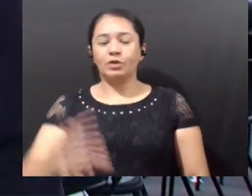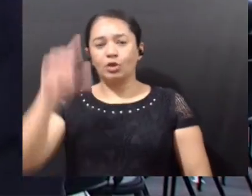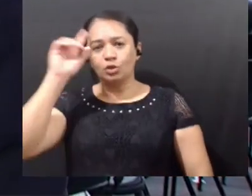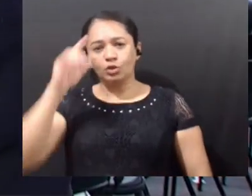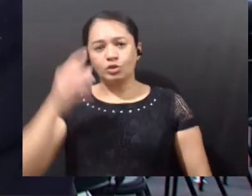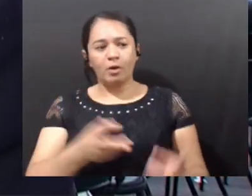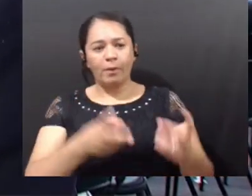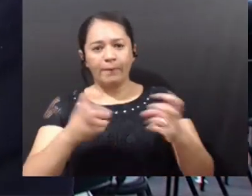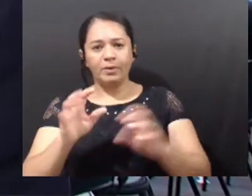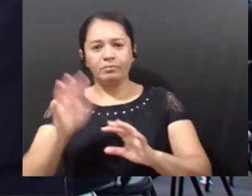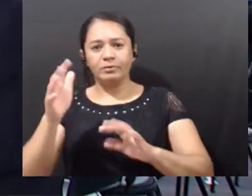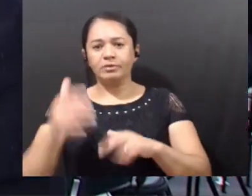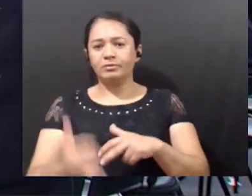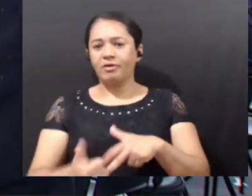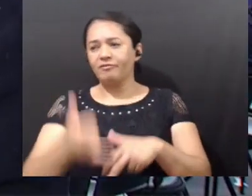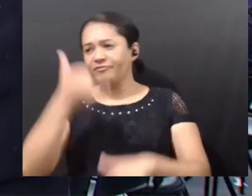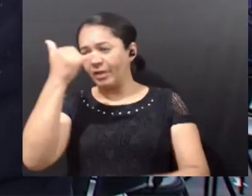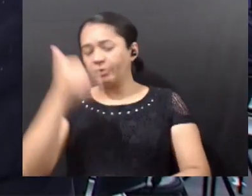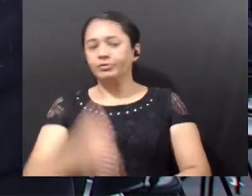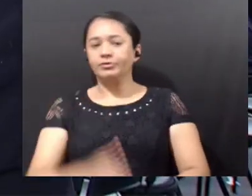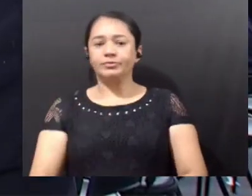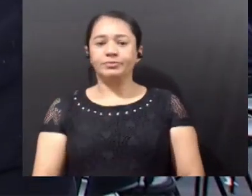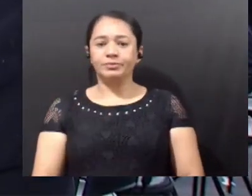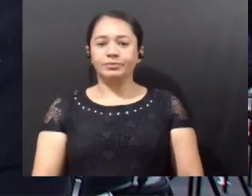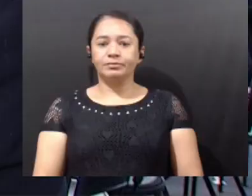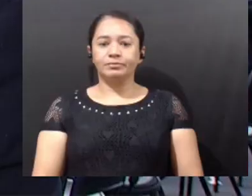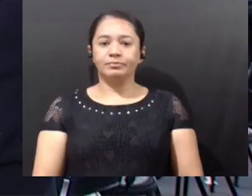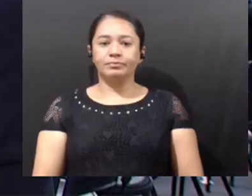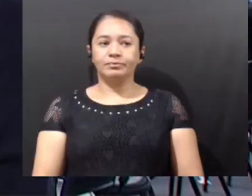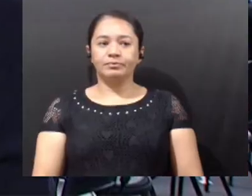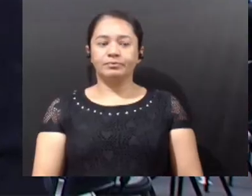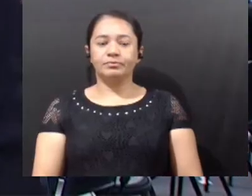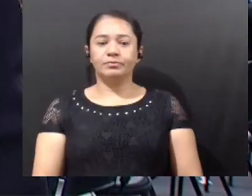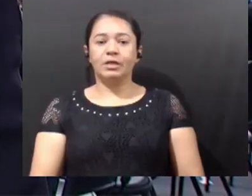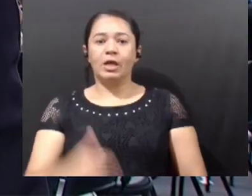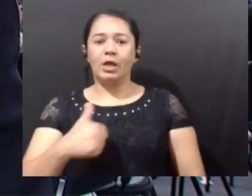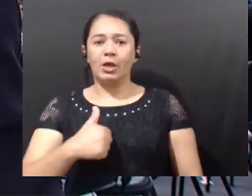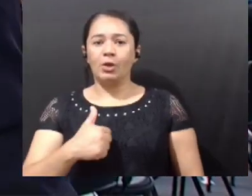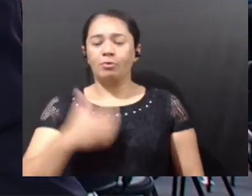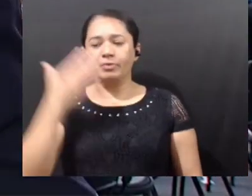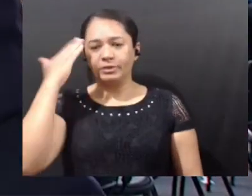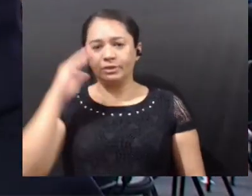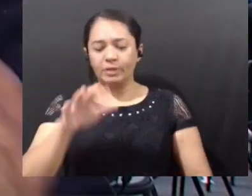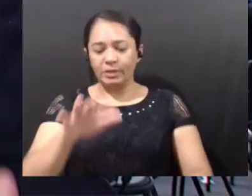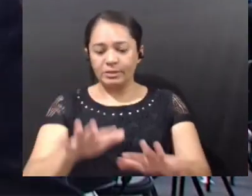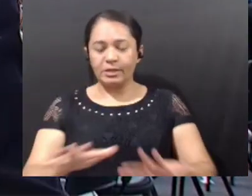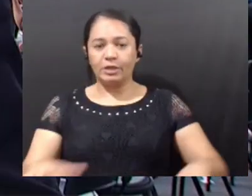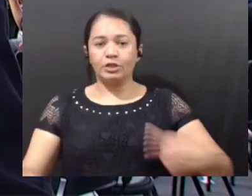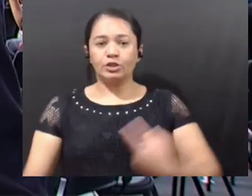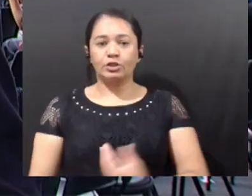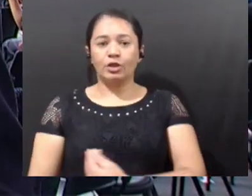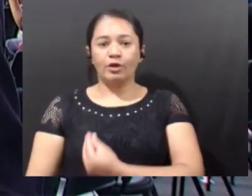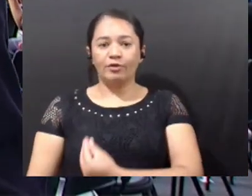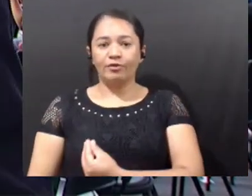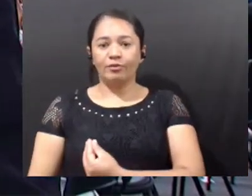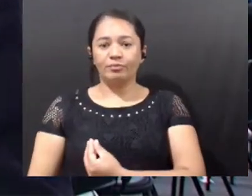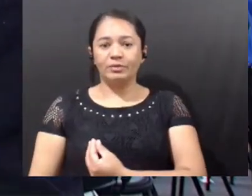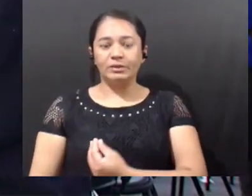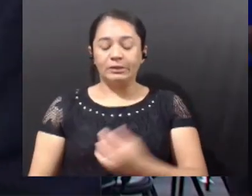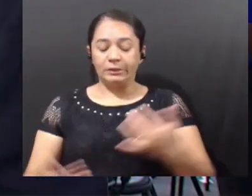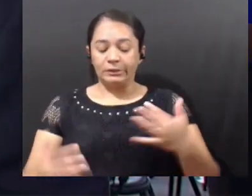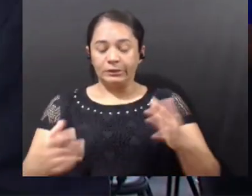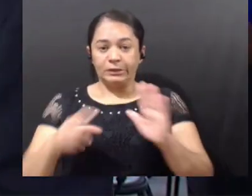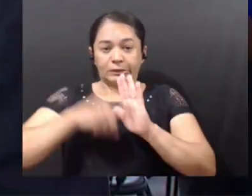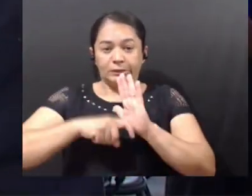mesmo, sabe? Então, eu entendo que no cenário que nós vivemos, esse manicômio tributário que é o nosso país,